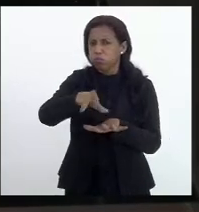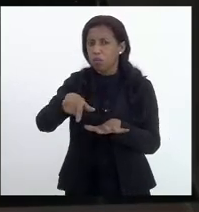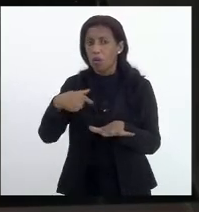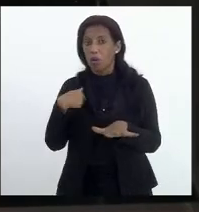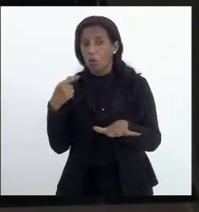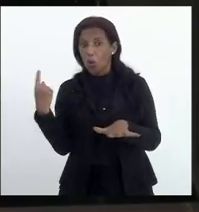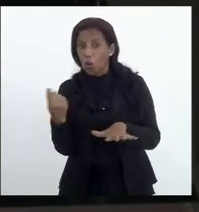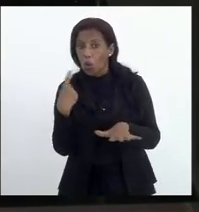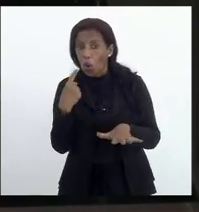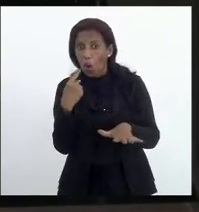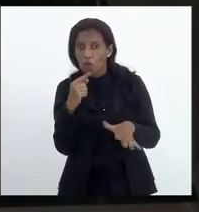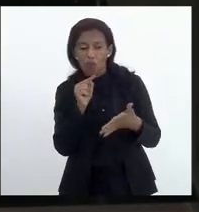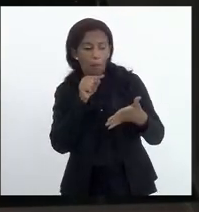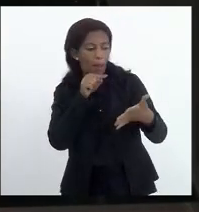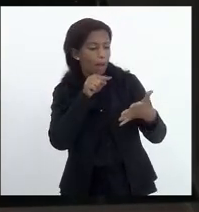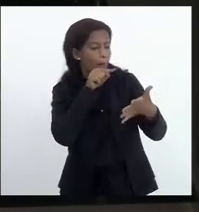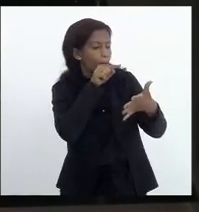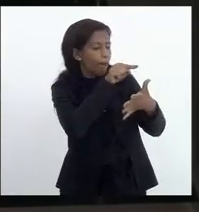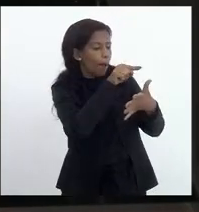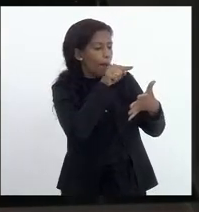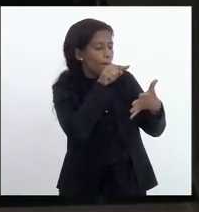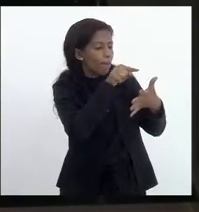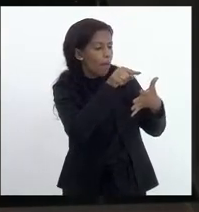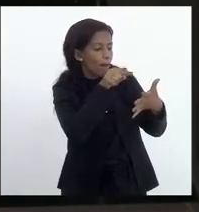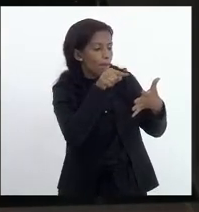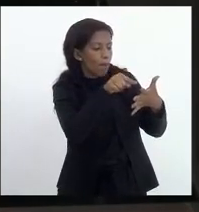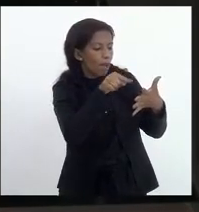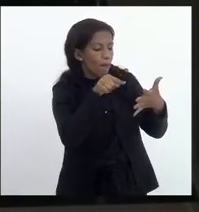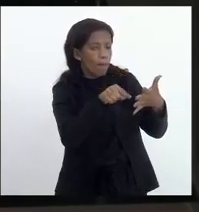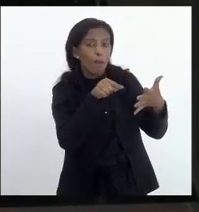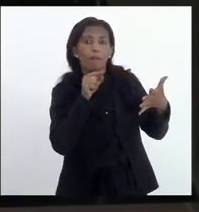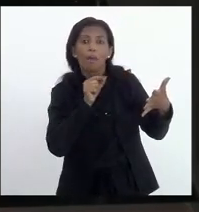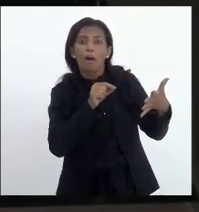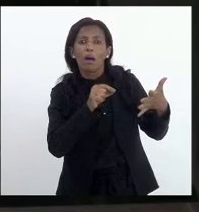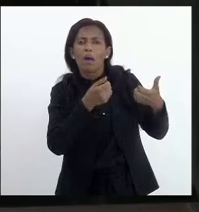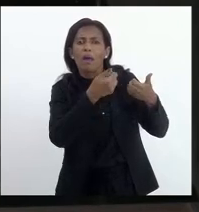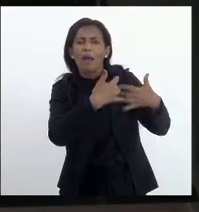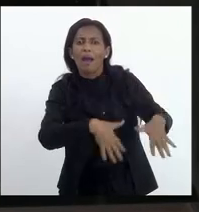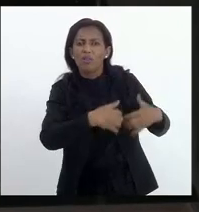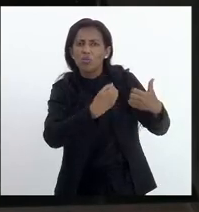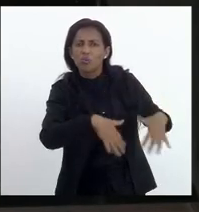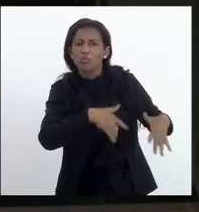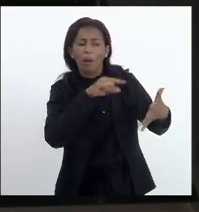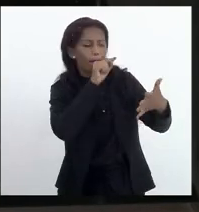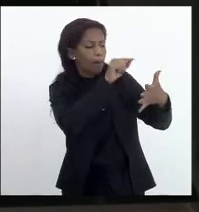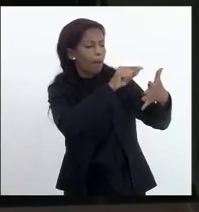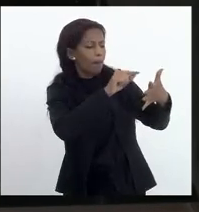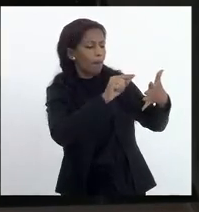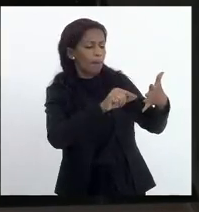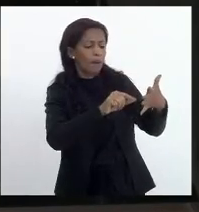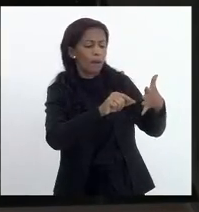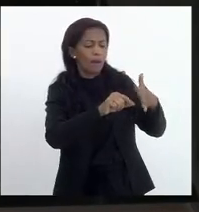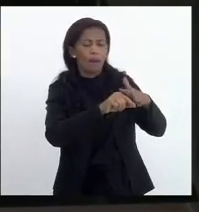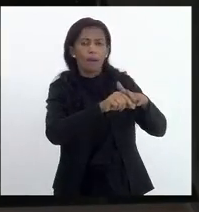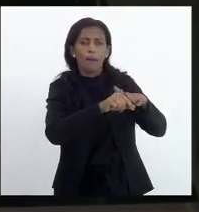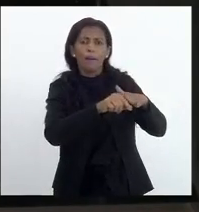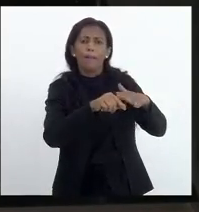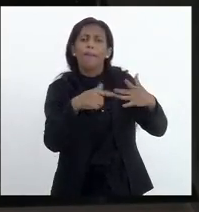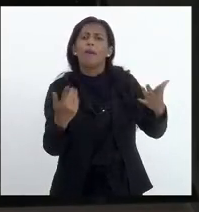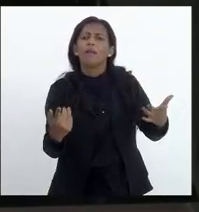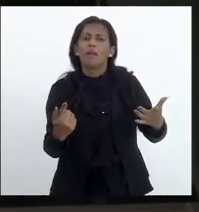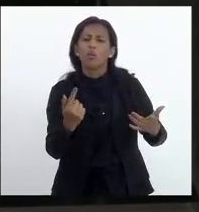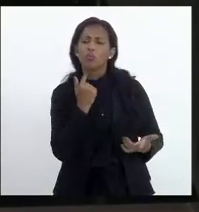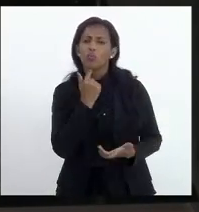enumerando um a um esses gastos. Para quê? Para que não houvesse mais